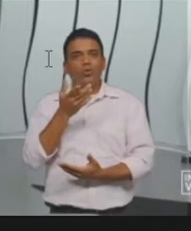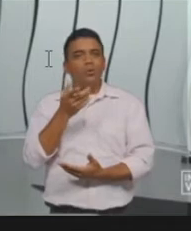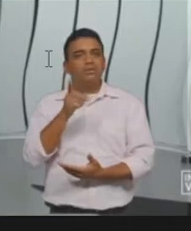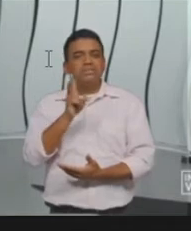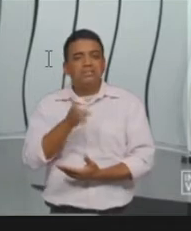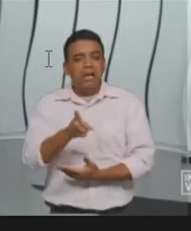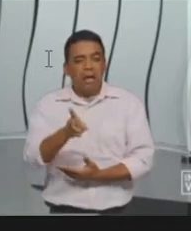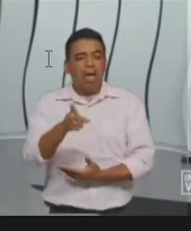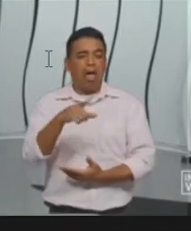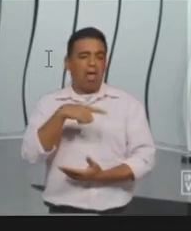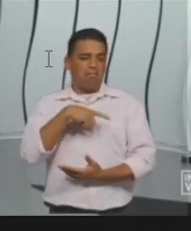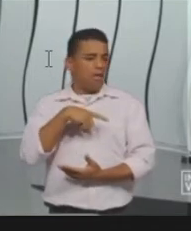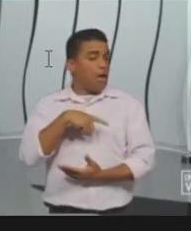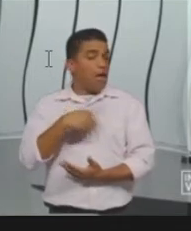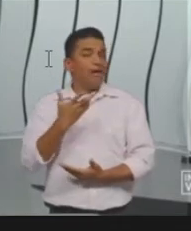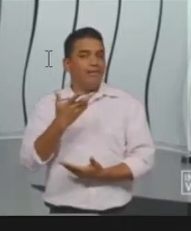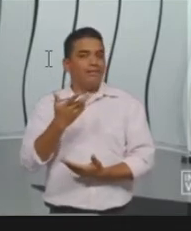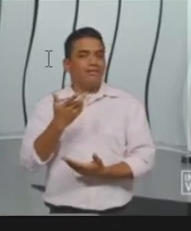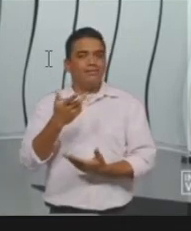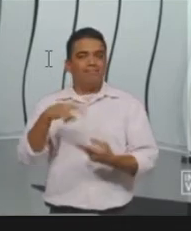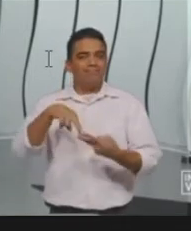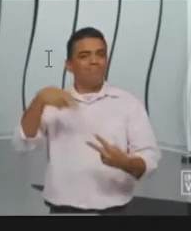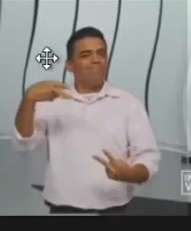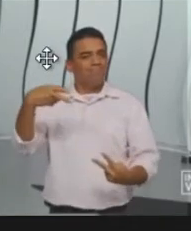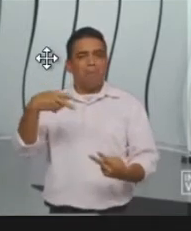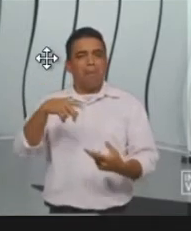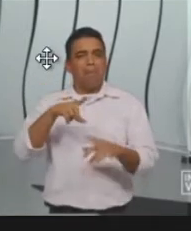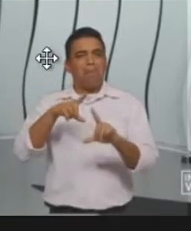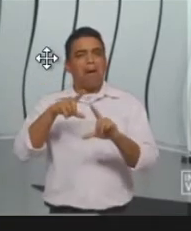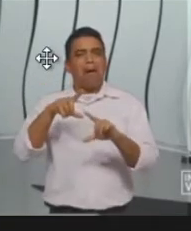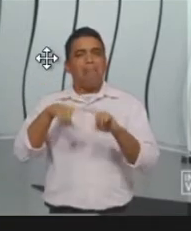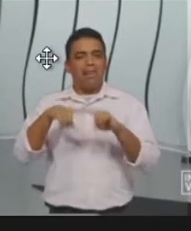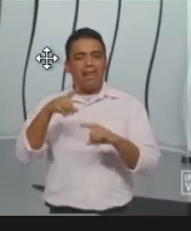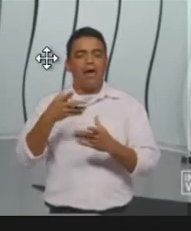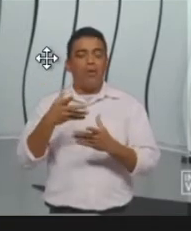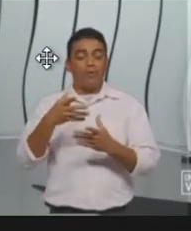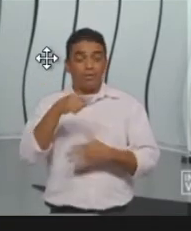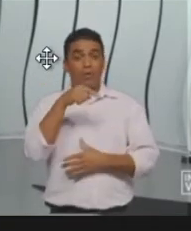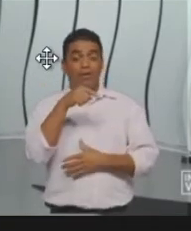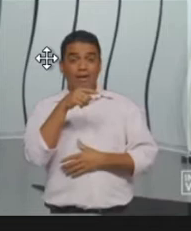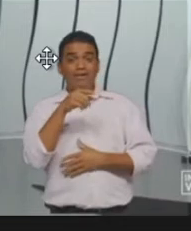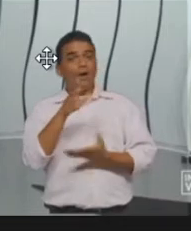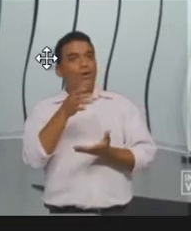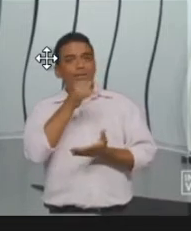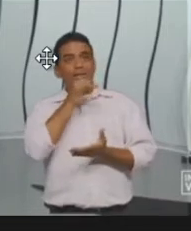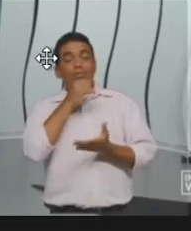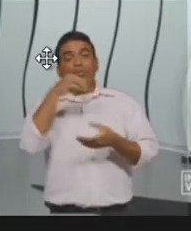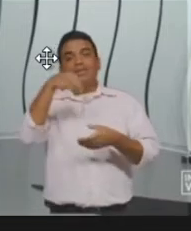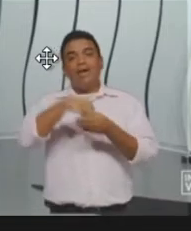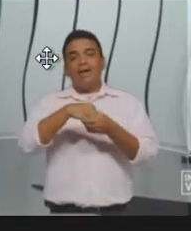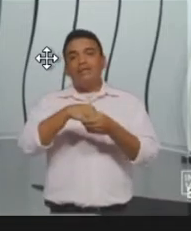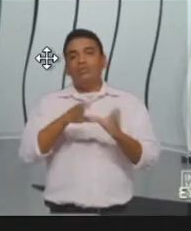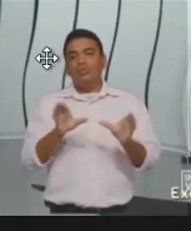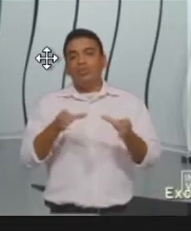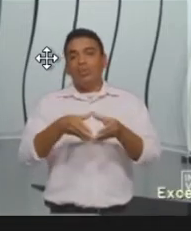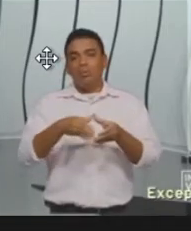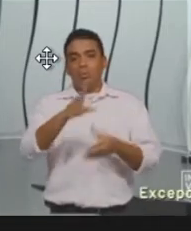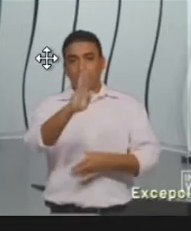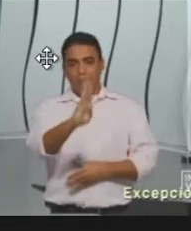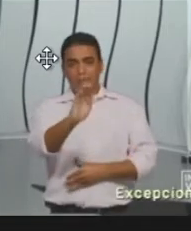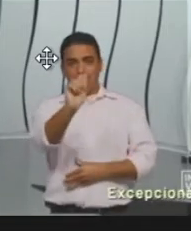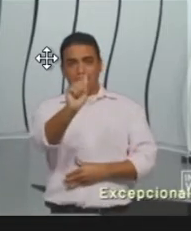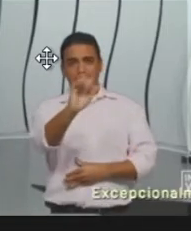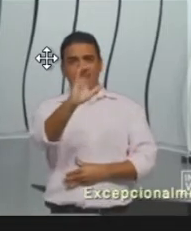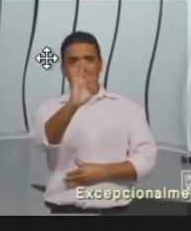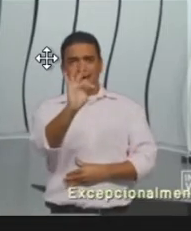frequência. Então, esse tipo de reprodução assexuada, que é comum em bactérias, principalmente, é comum